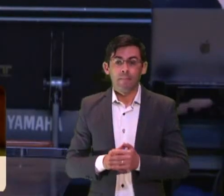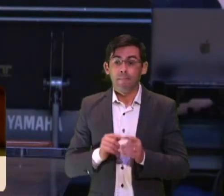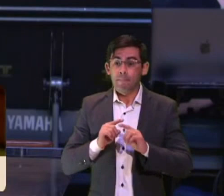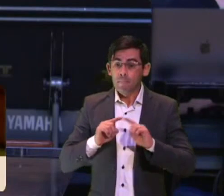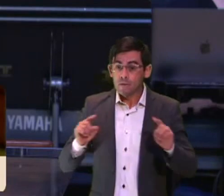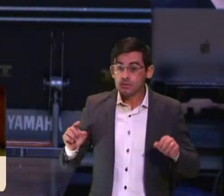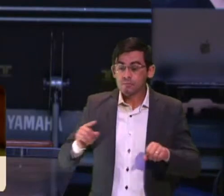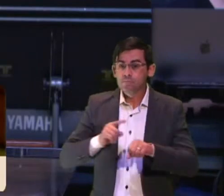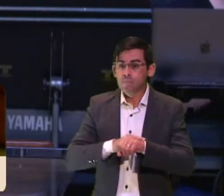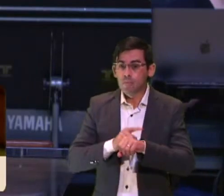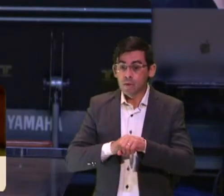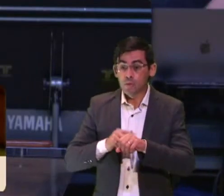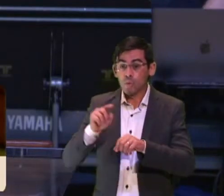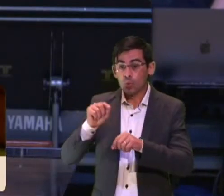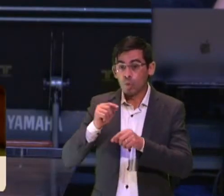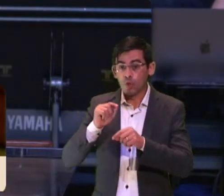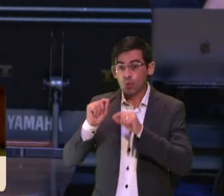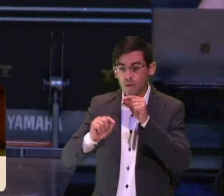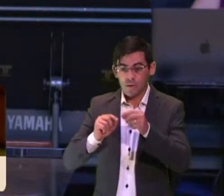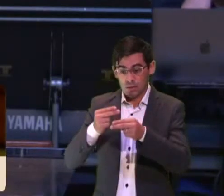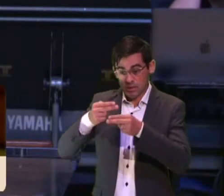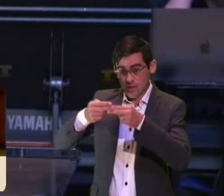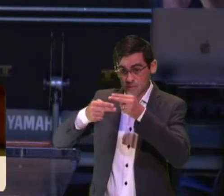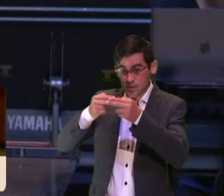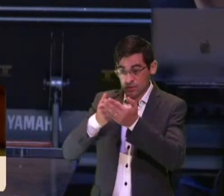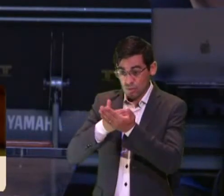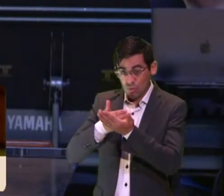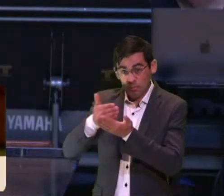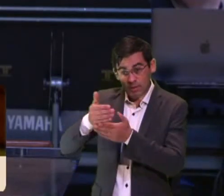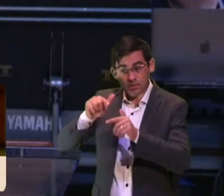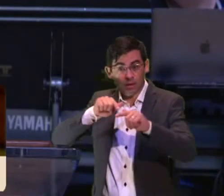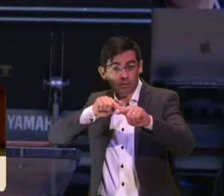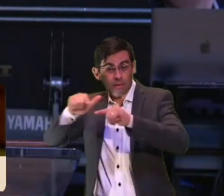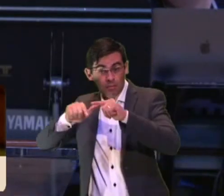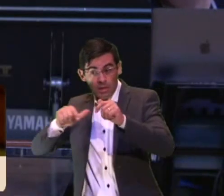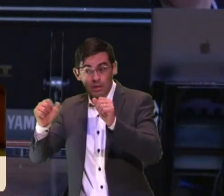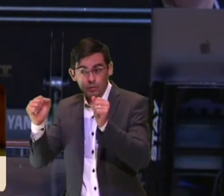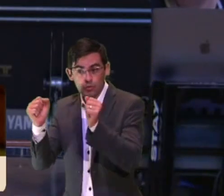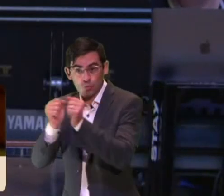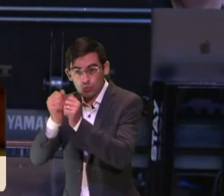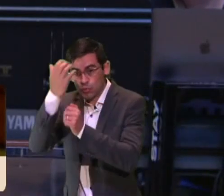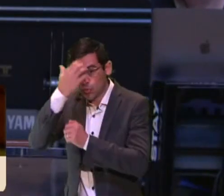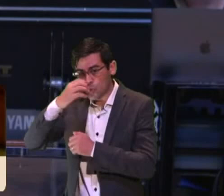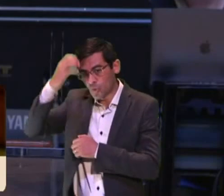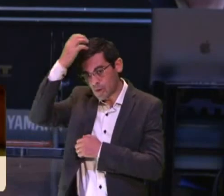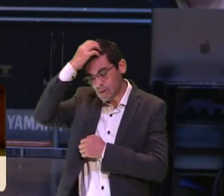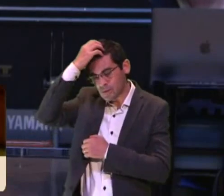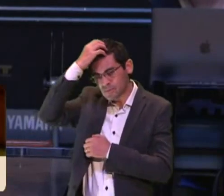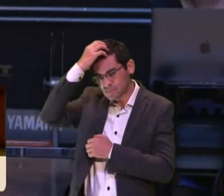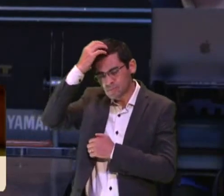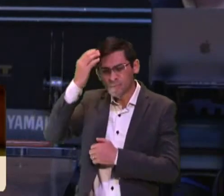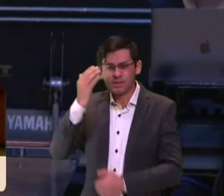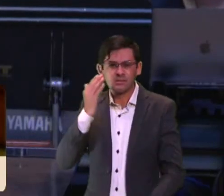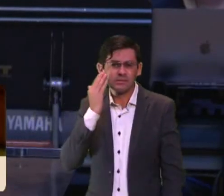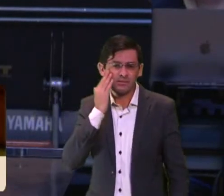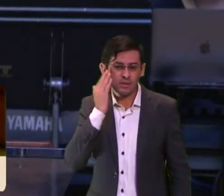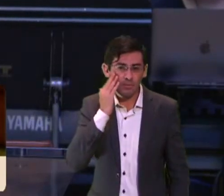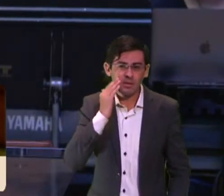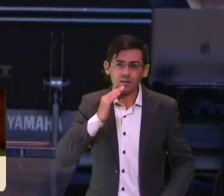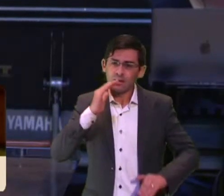ele é promovido ao palácio, sabe, o que eu tenho visto muitas vezes é que